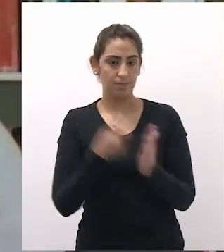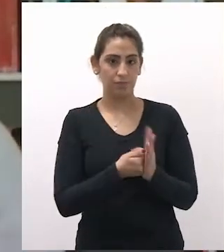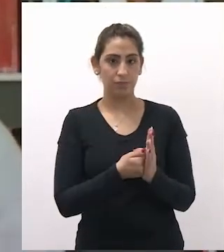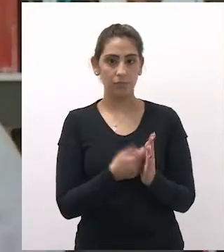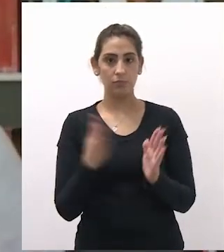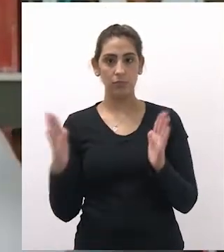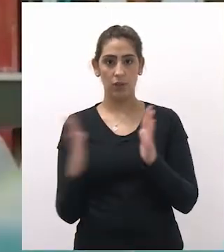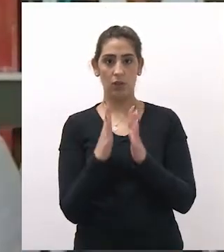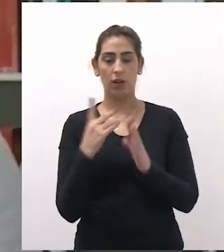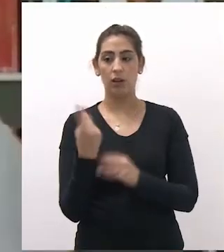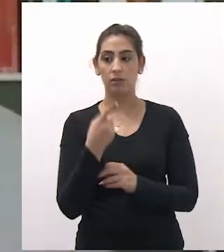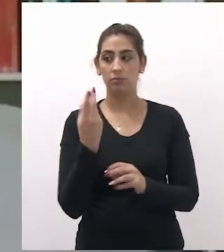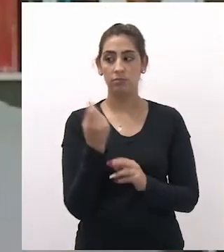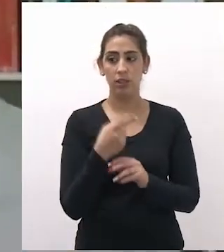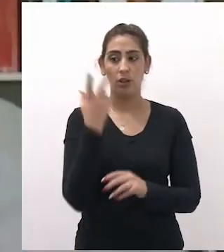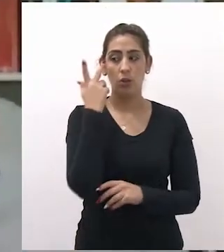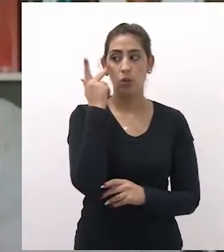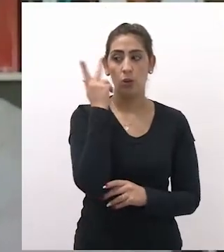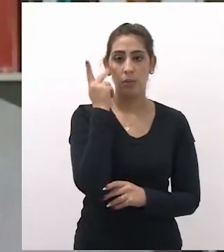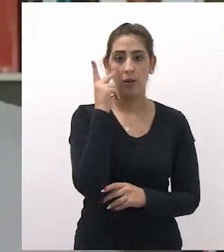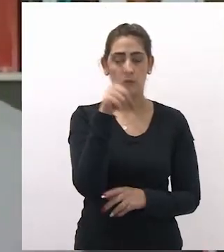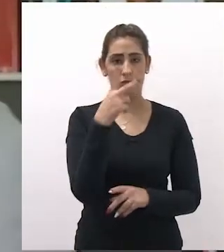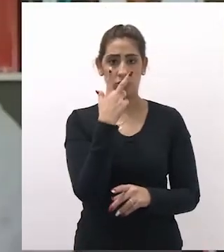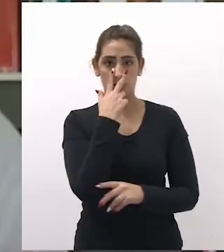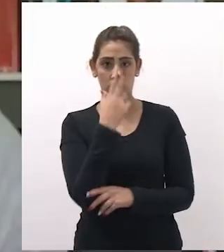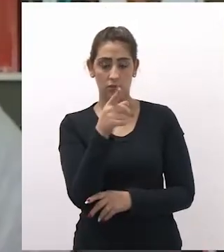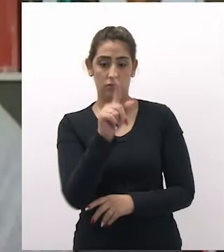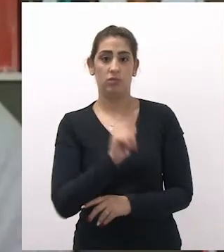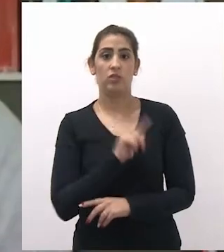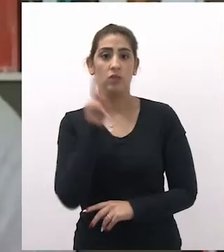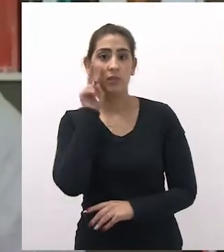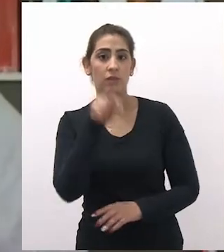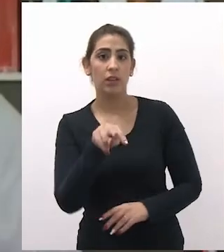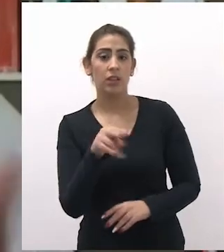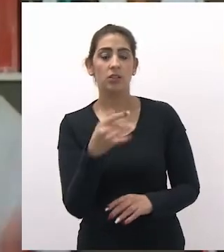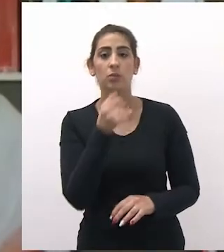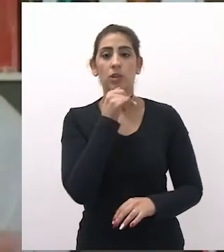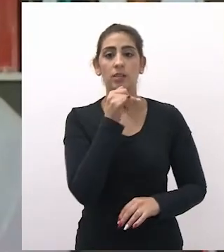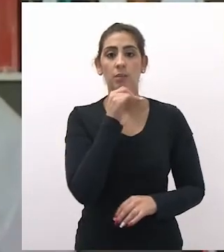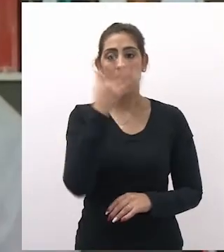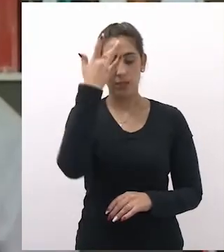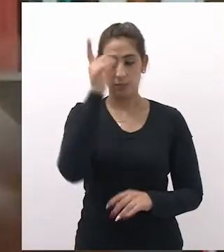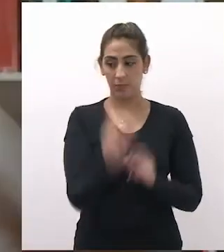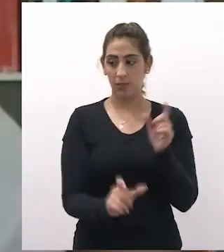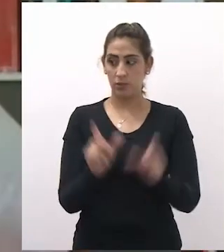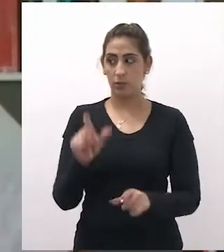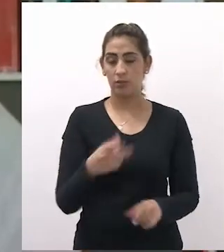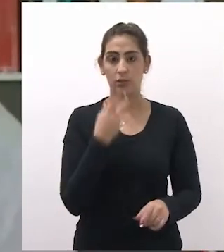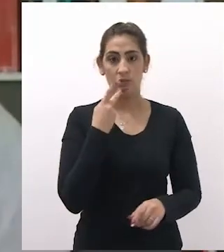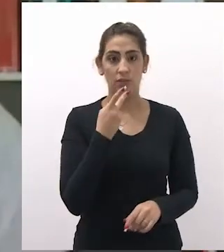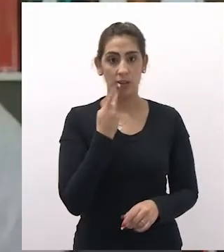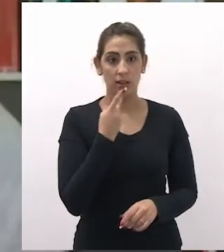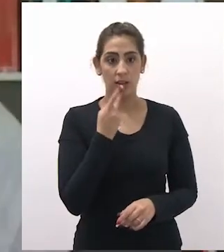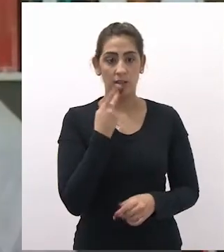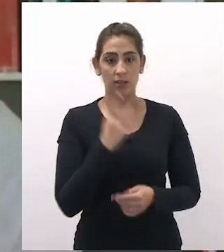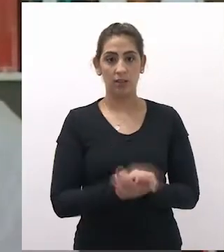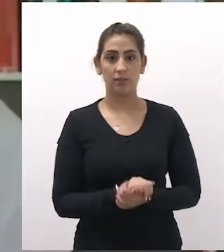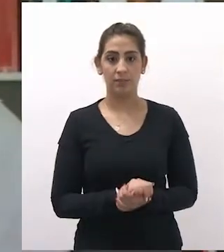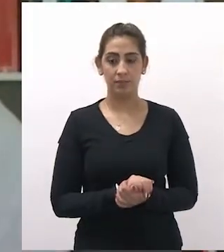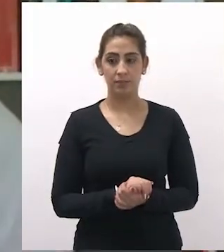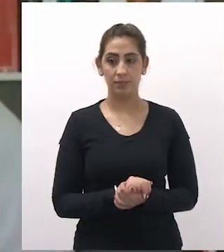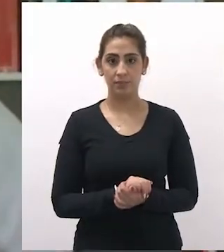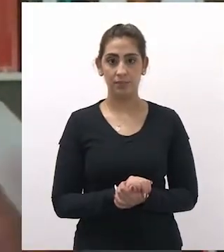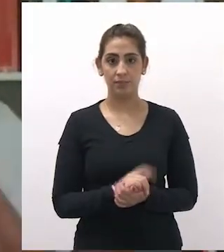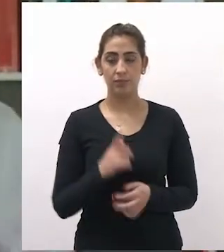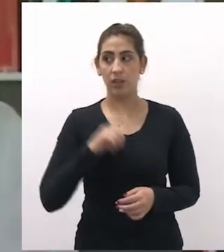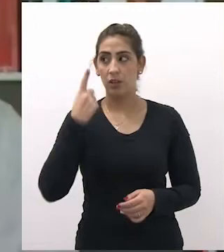é comum que você ache, que você veja, por exemplo, as pessoas falando sobre cinema, sobre mídia, sobre